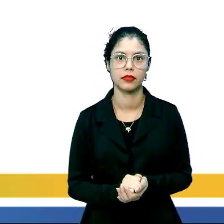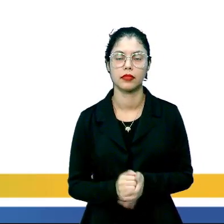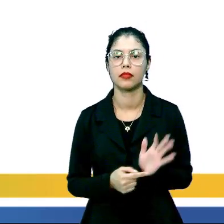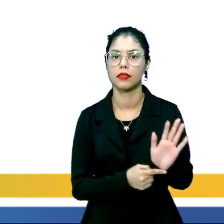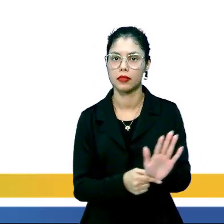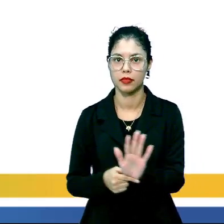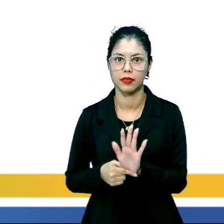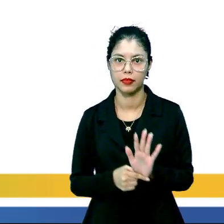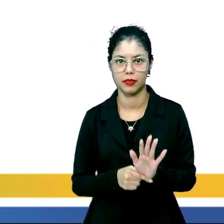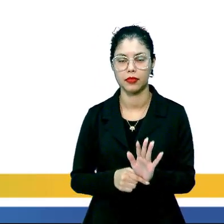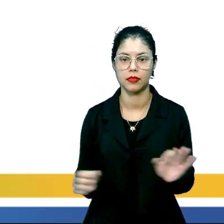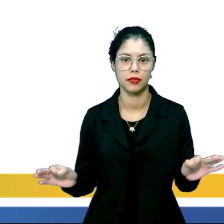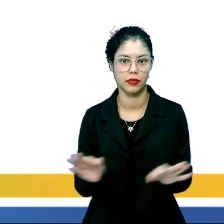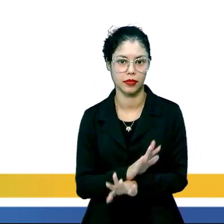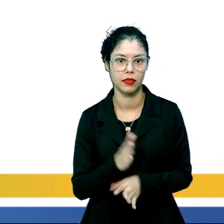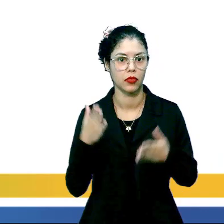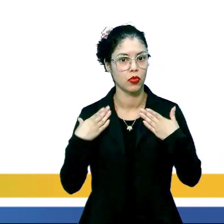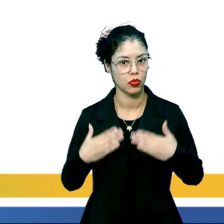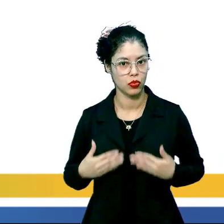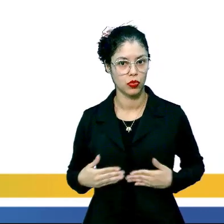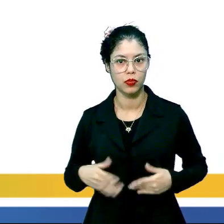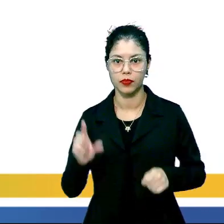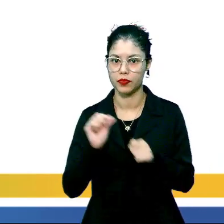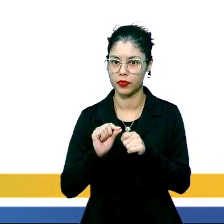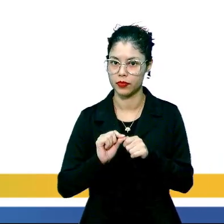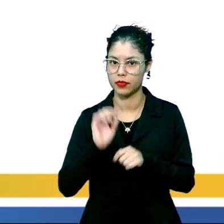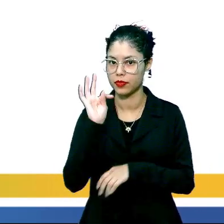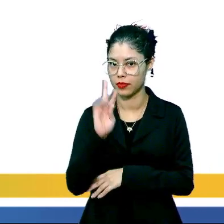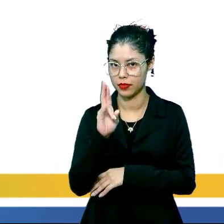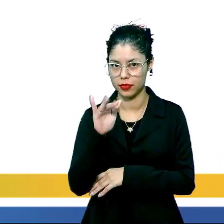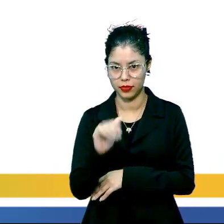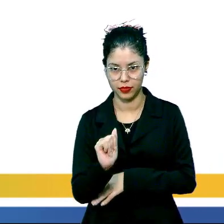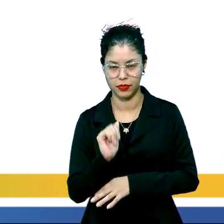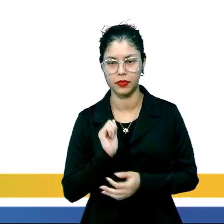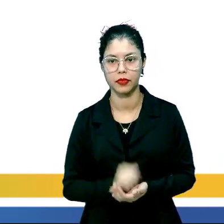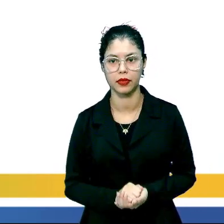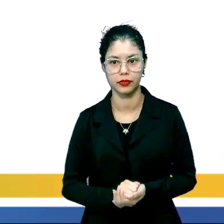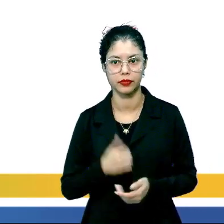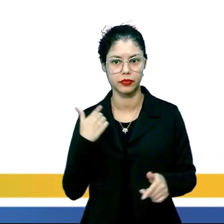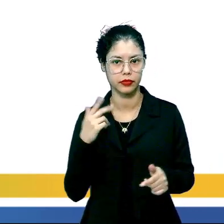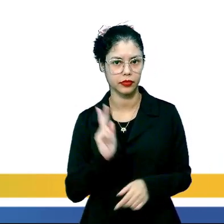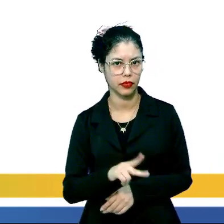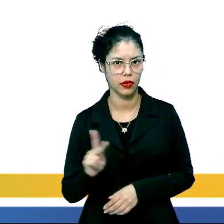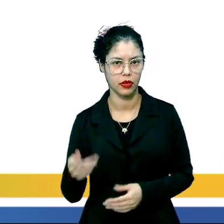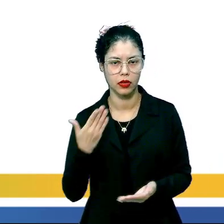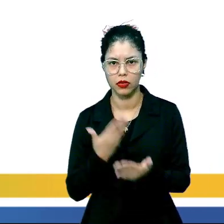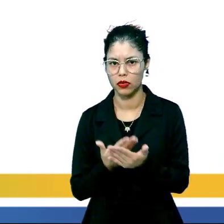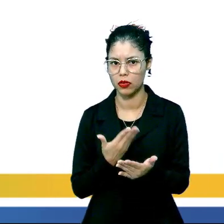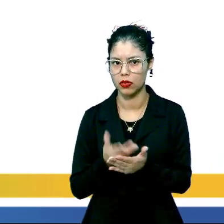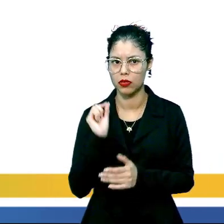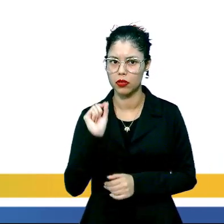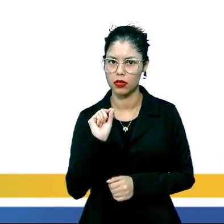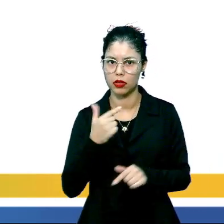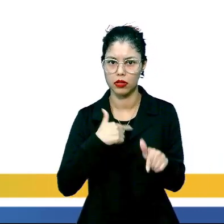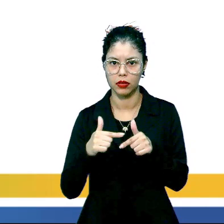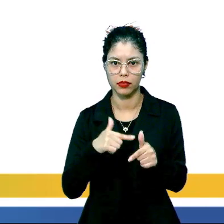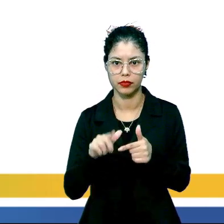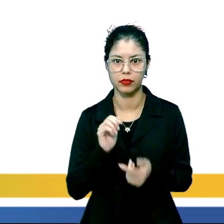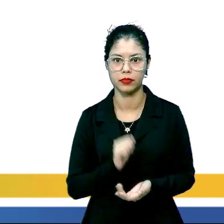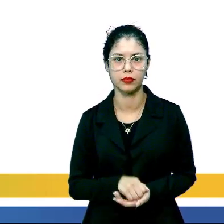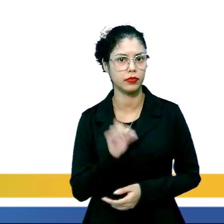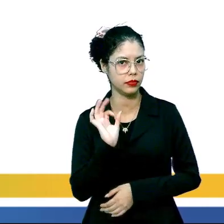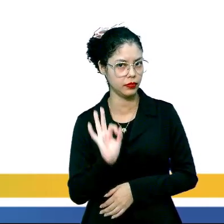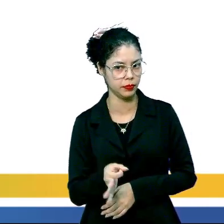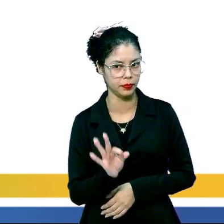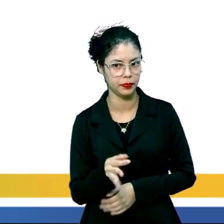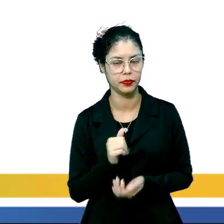mensura a capacidade de um corpo em realizar trabalho. Ah, professor, a gente acabou de estudar esse assunto de trabalho. Isso